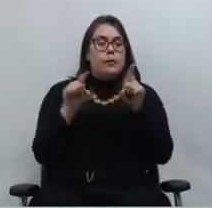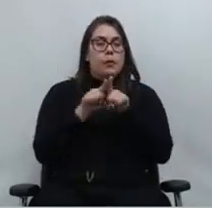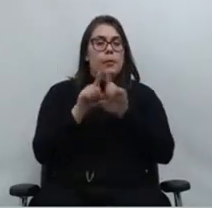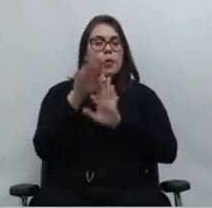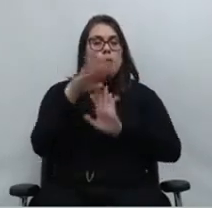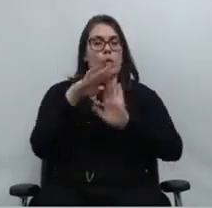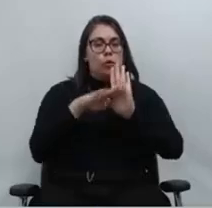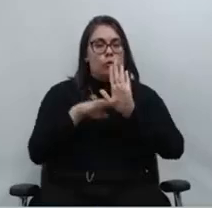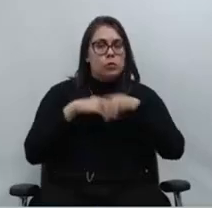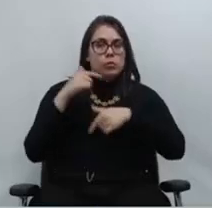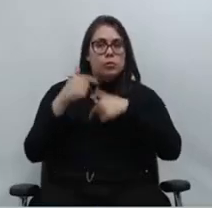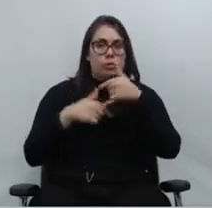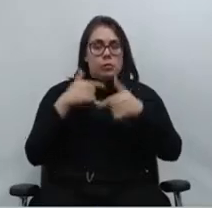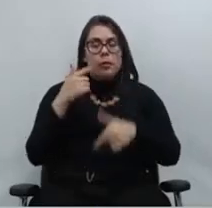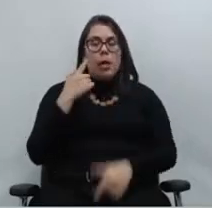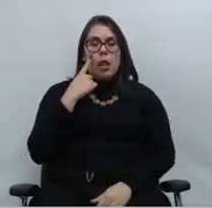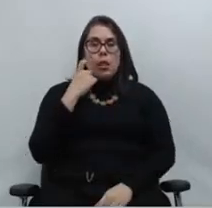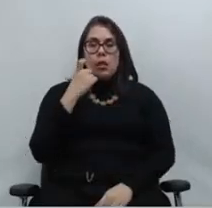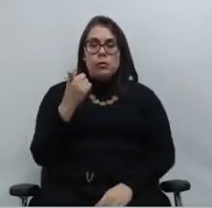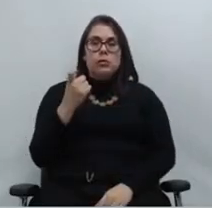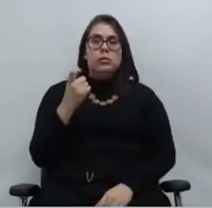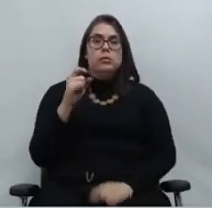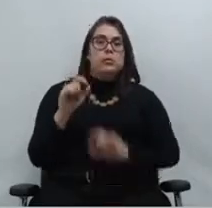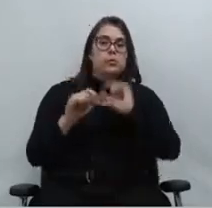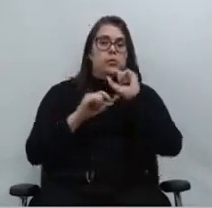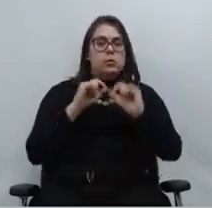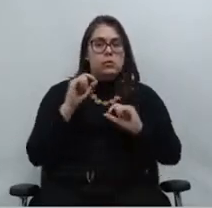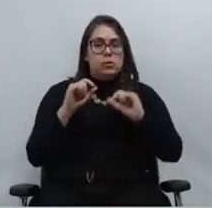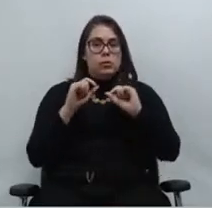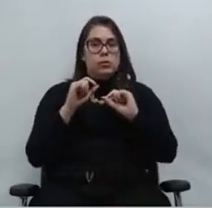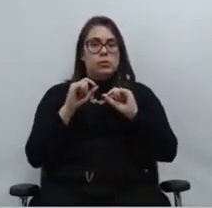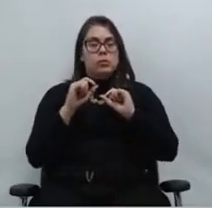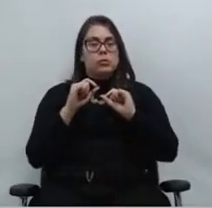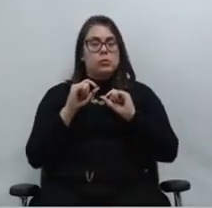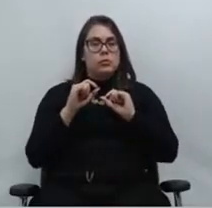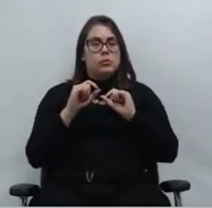dos trabalhos. A nossa intenção é realizar metade das